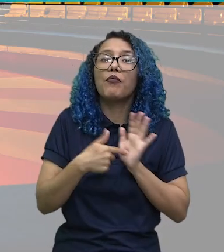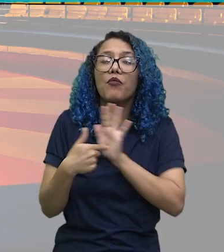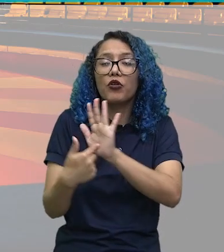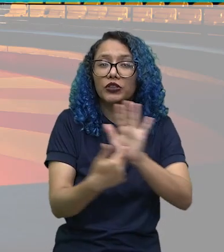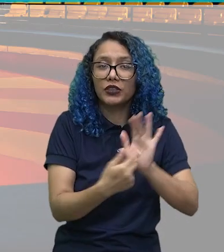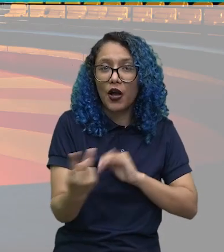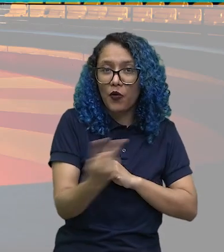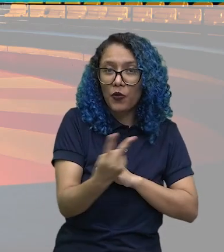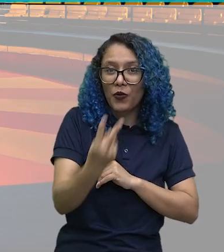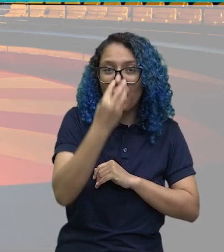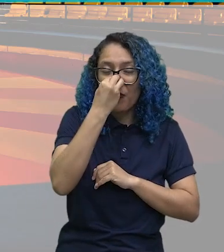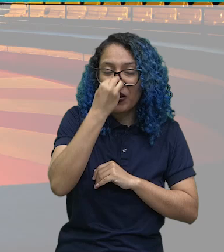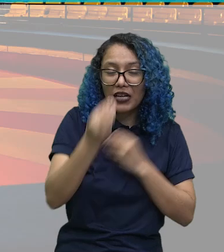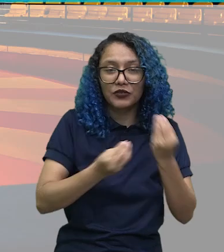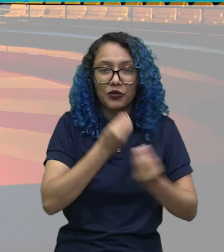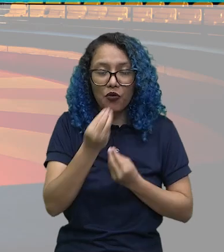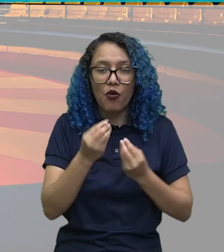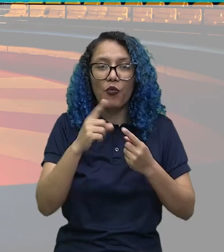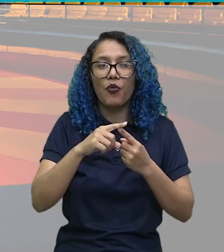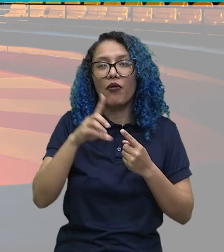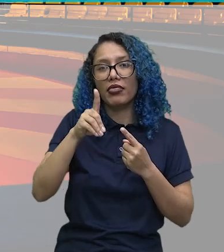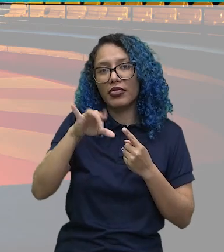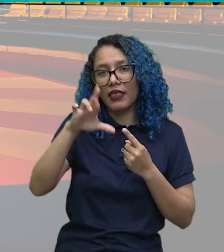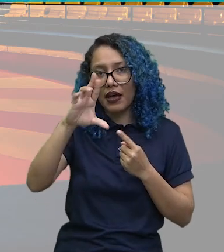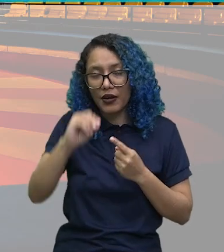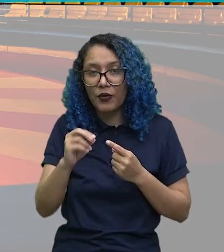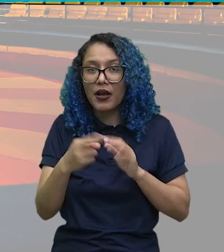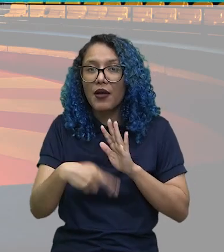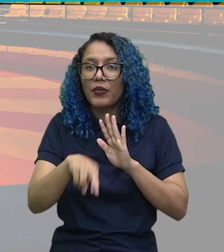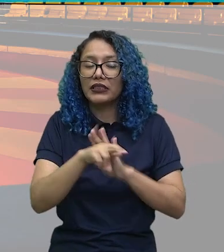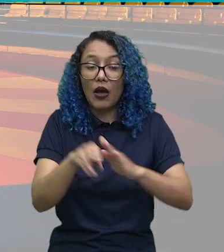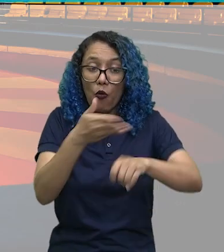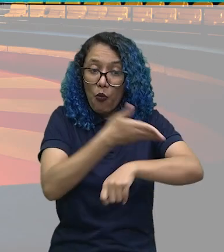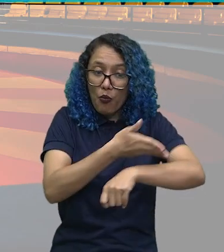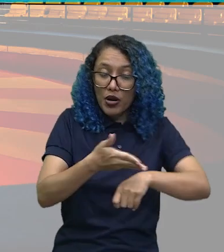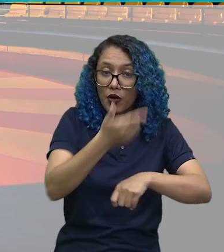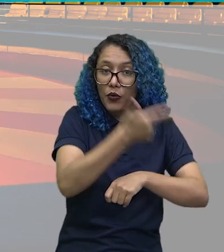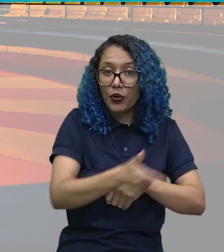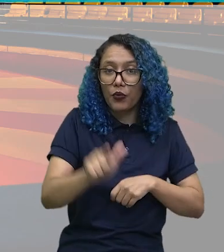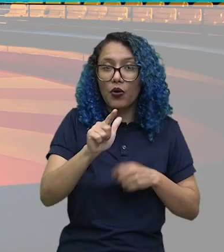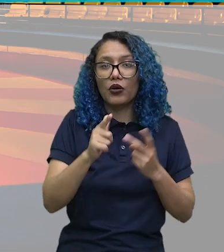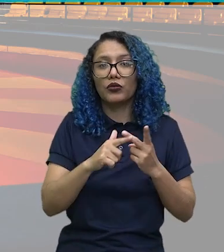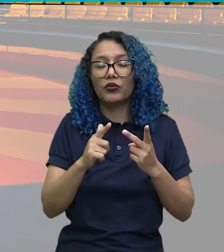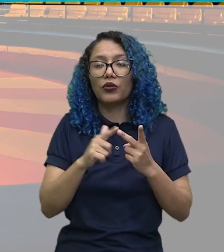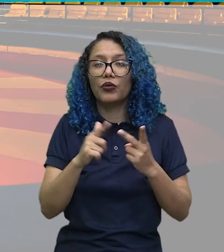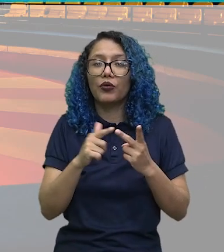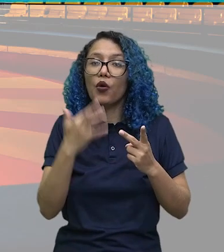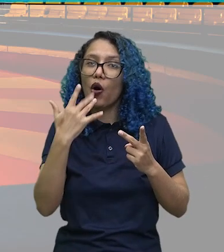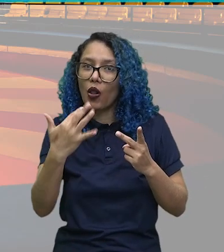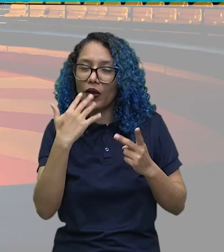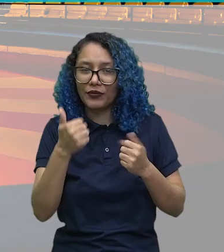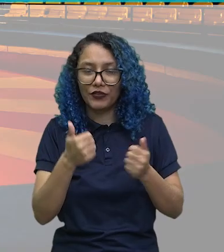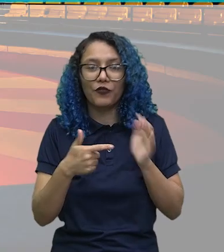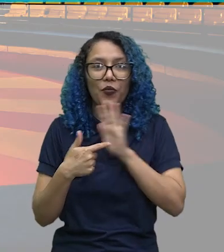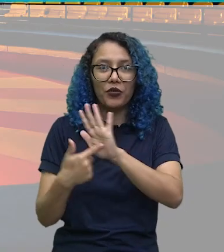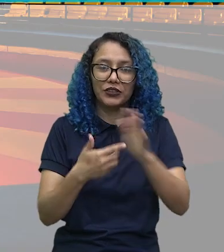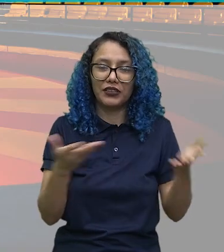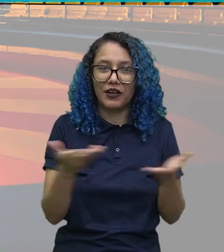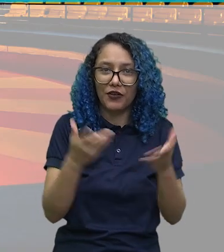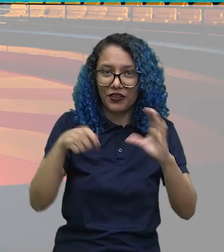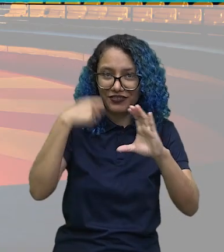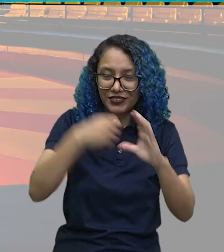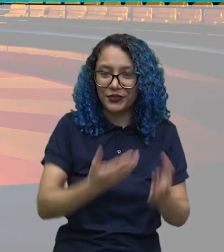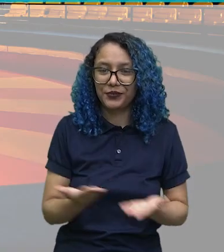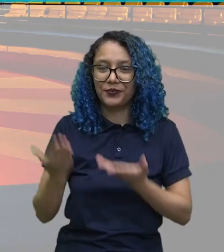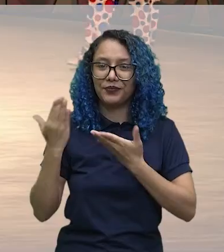esses palhaços. O professor Dário representou o Clau e o Paulo o Augusto. Então, vamos ver essa